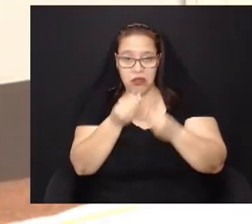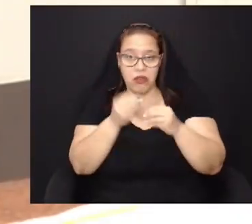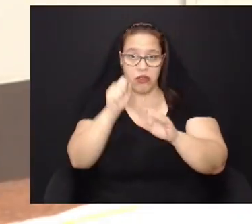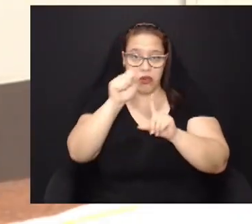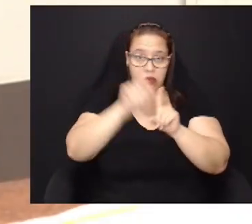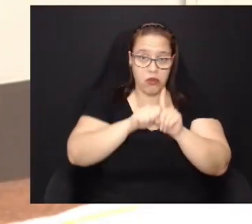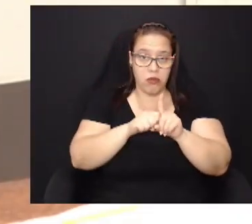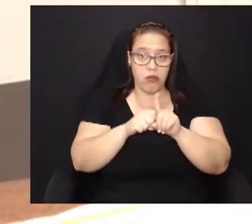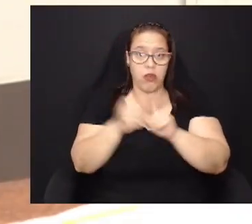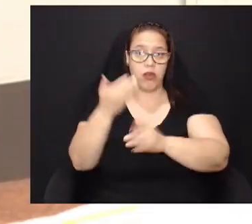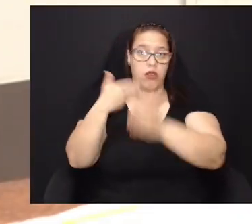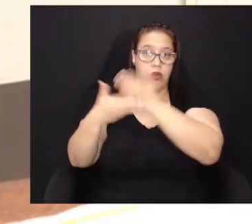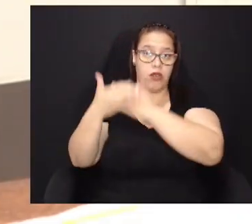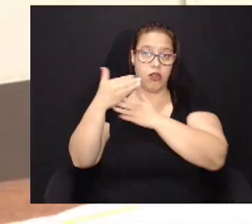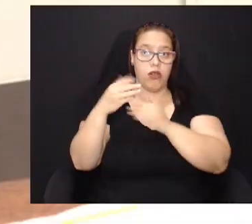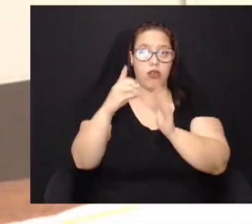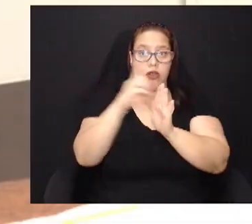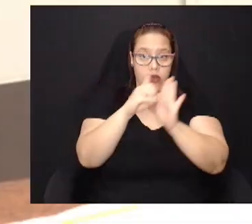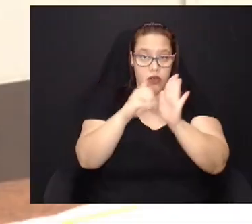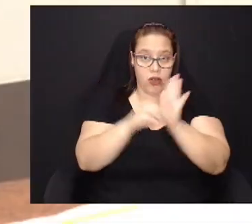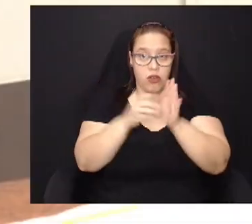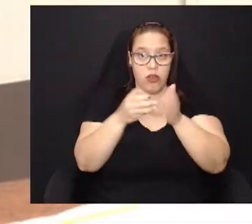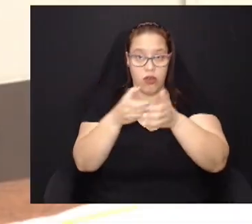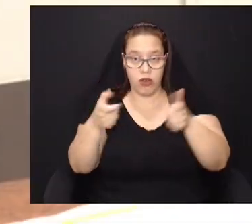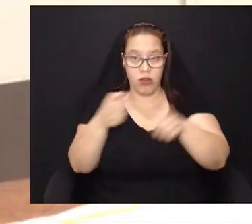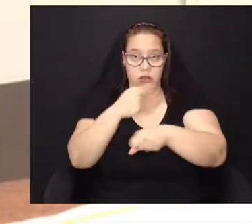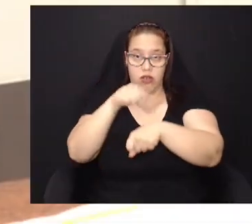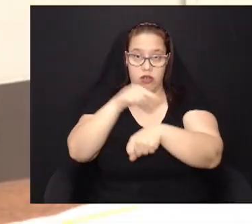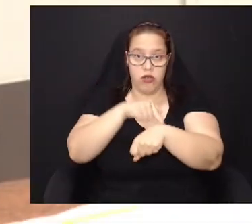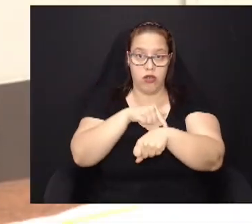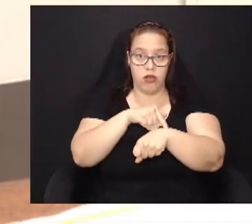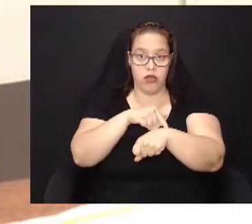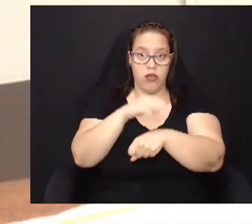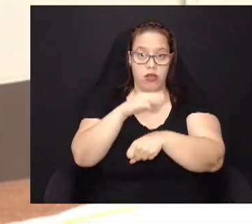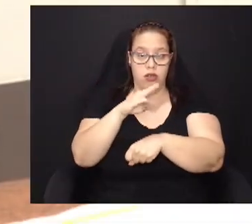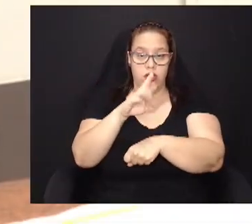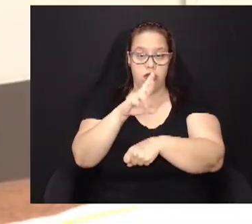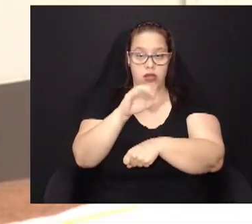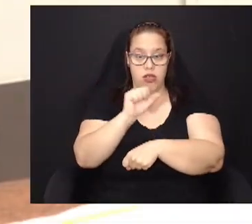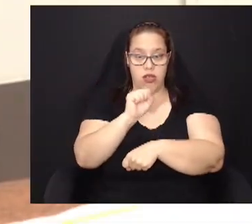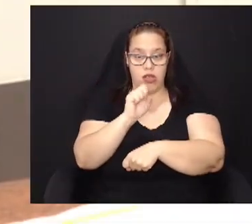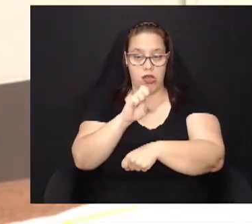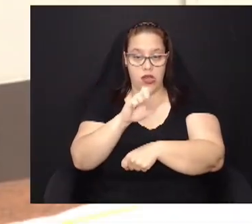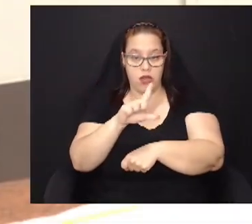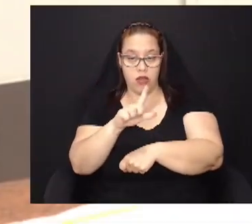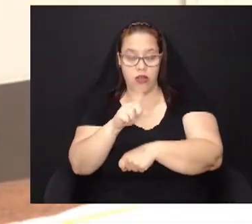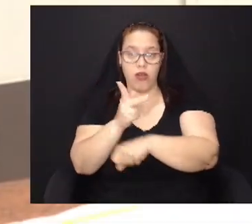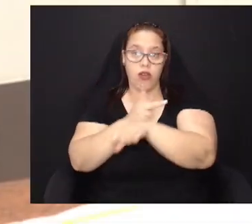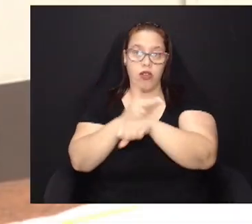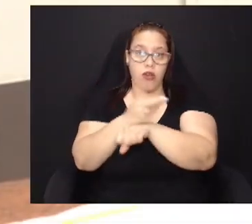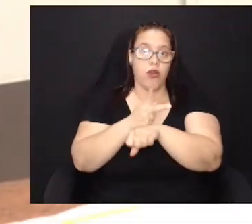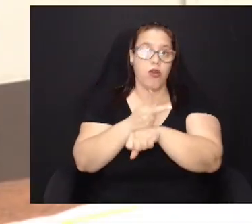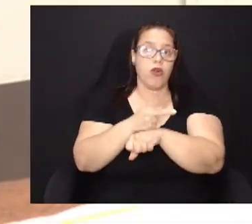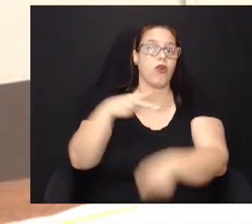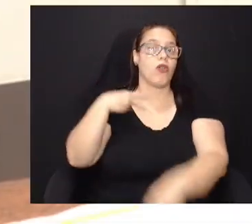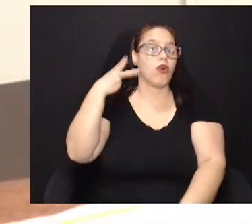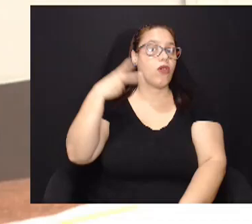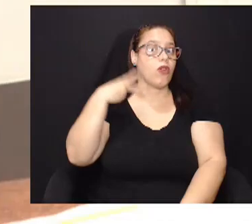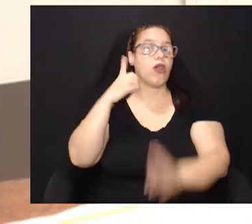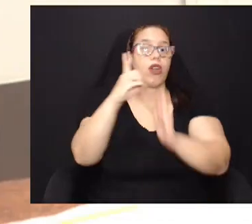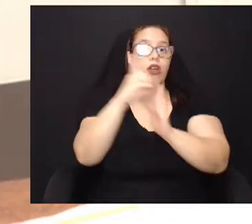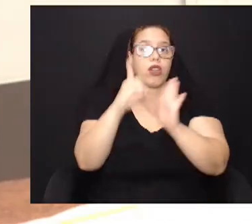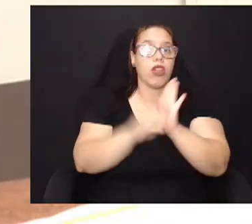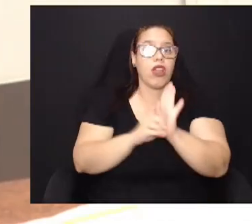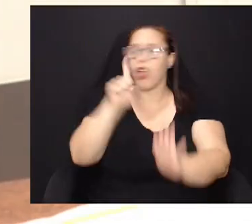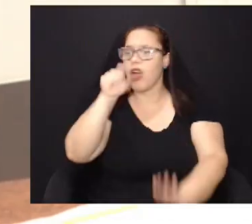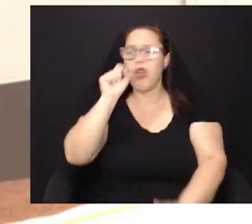decreto falando sobre a extensão de horário. E aí o pessoal da Abrazel procurou a gente, falou assim, vereador Otto, esse decreto é o quê?